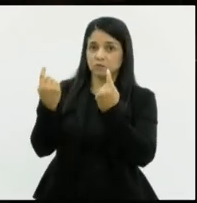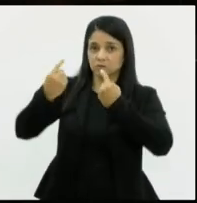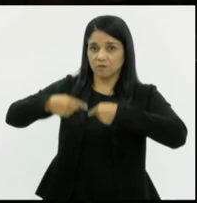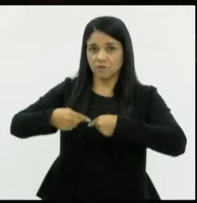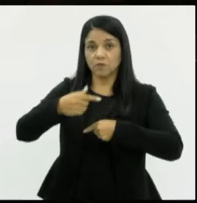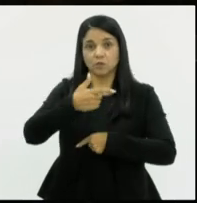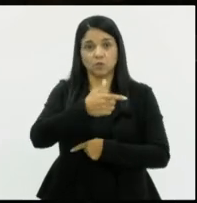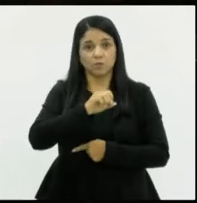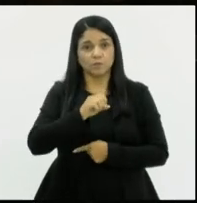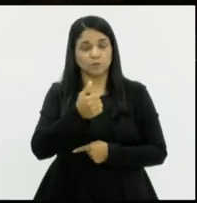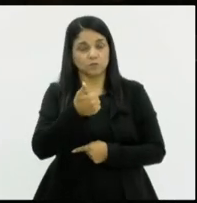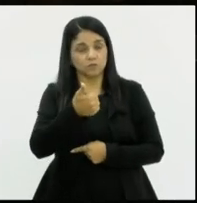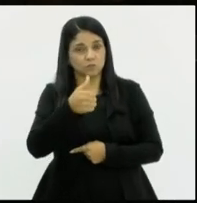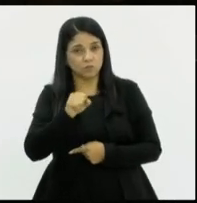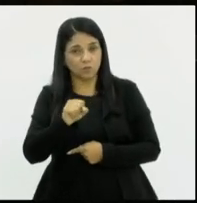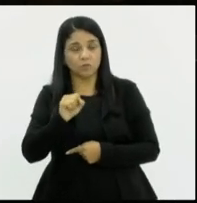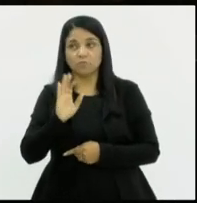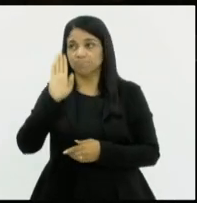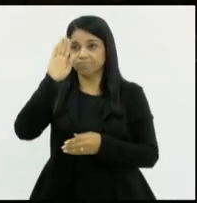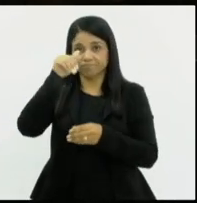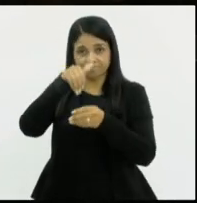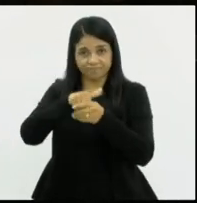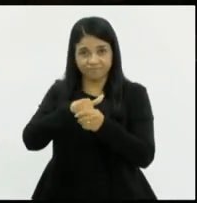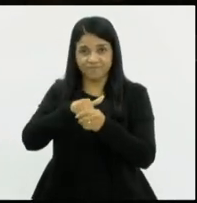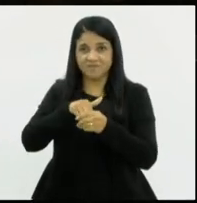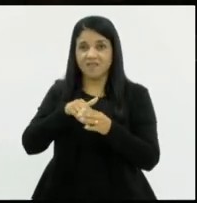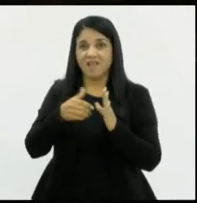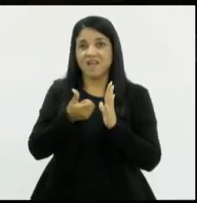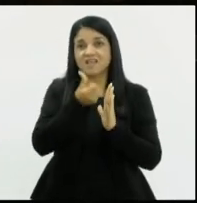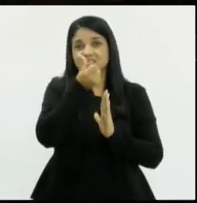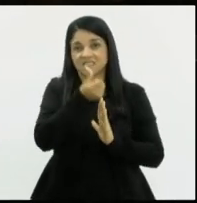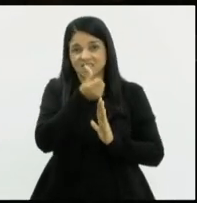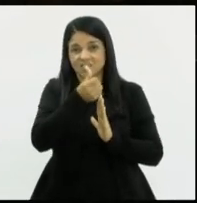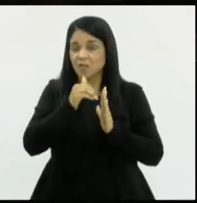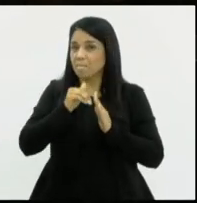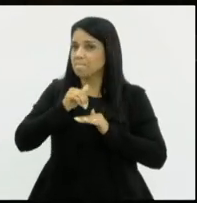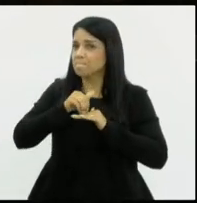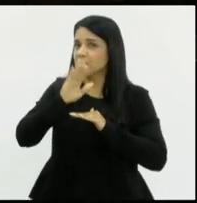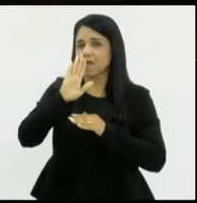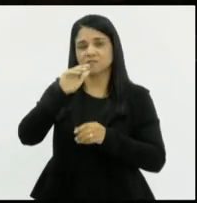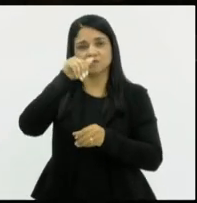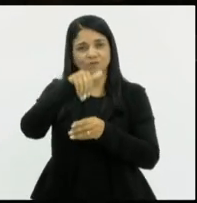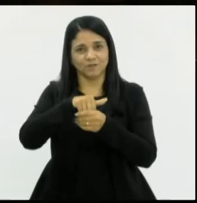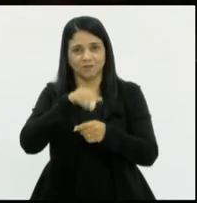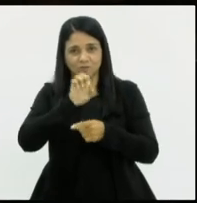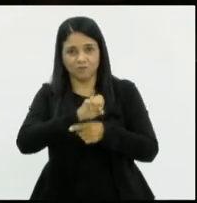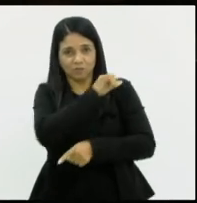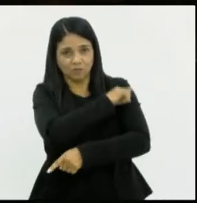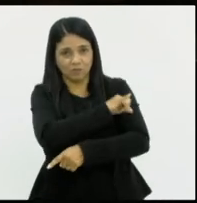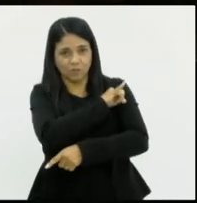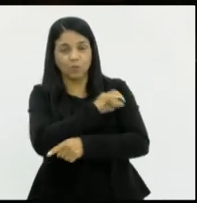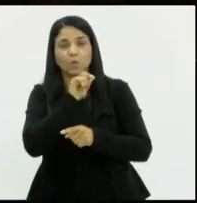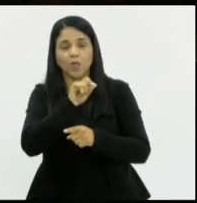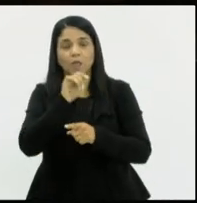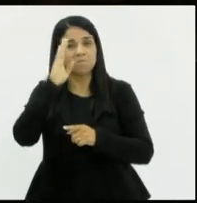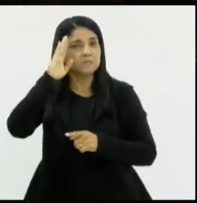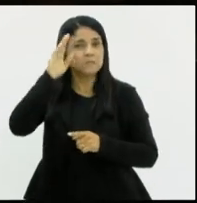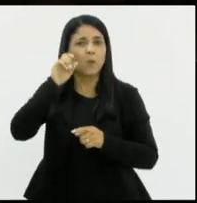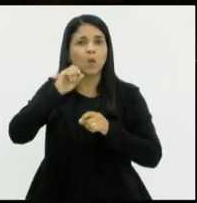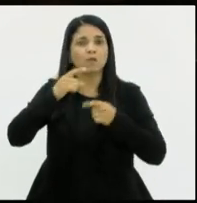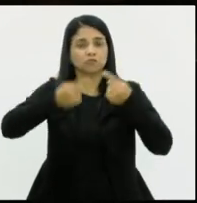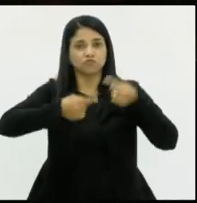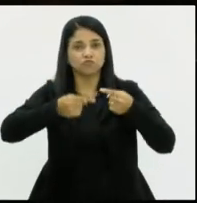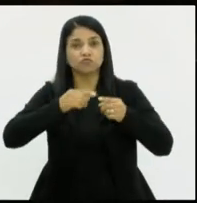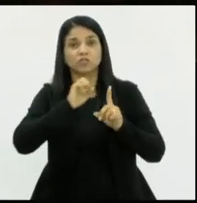fui eleita, a sexta mais votada do Estado de Janeiro, com as bandeiras que eu sempre levantei, que é da educação, da assistência